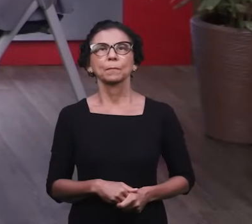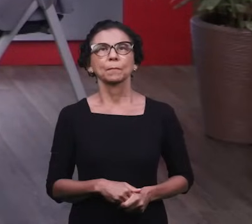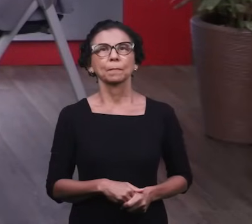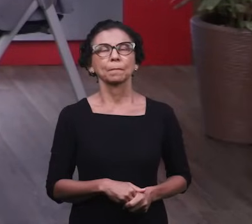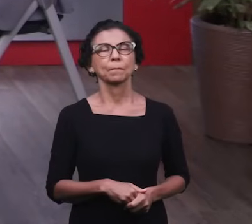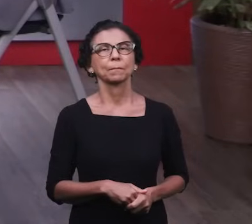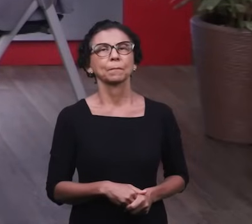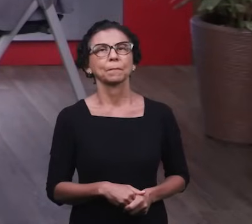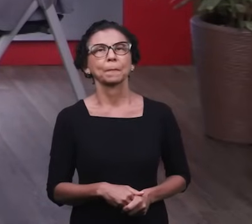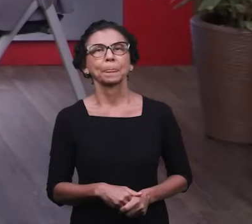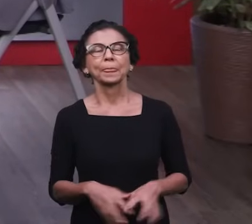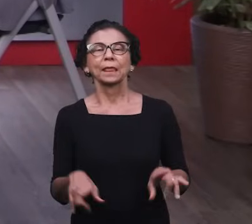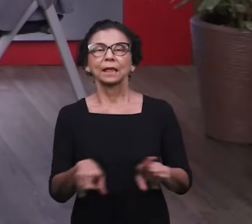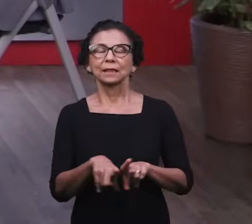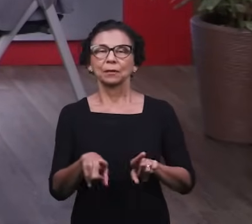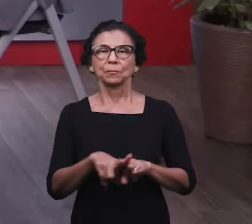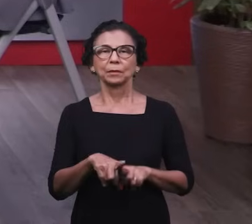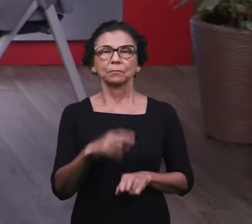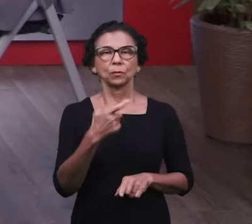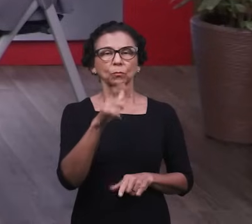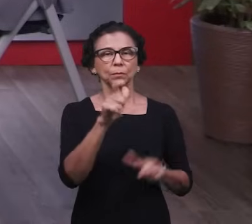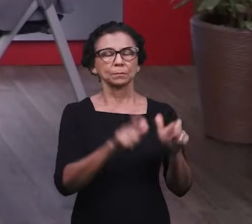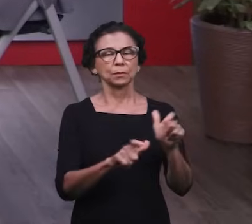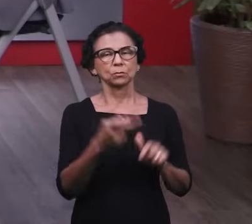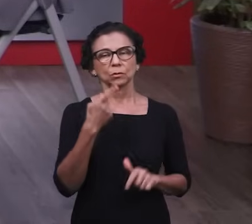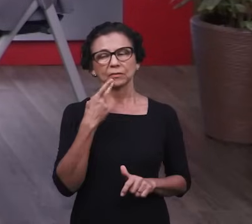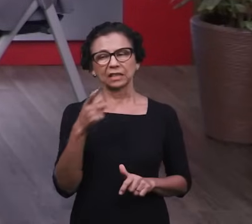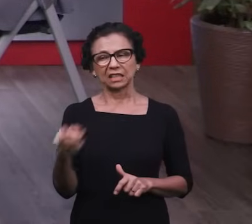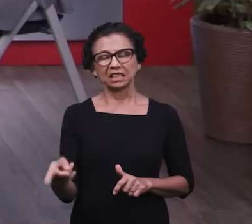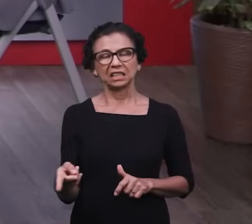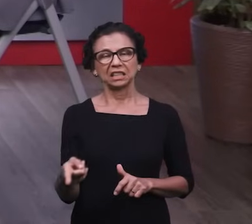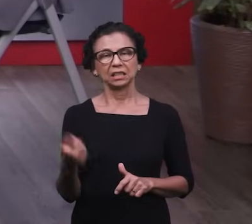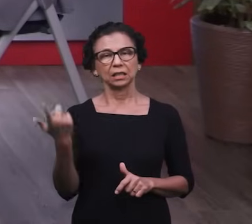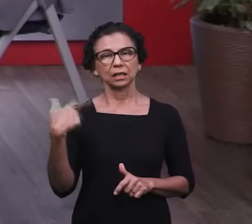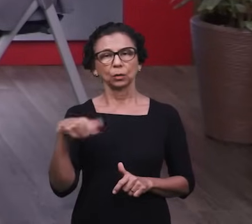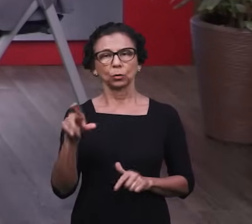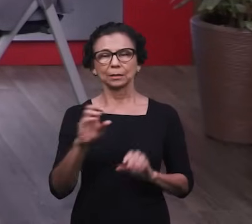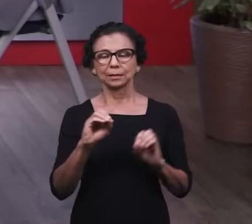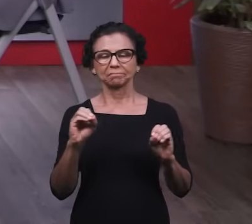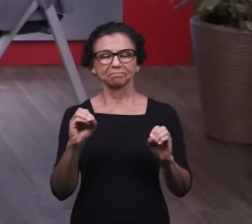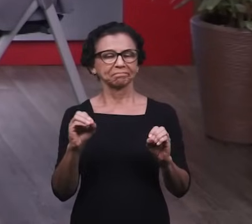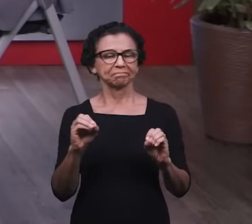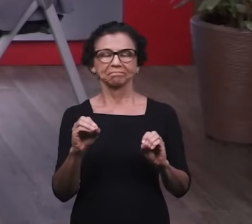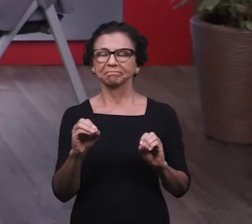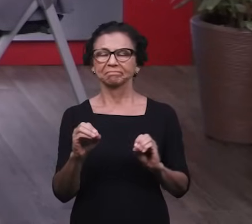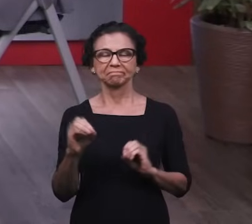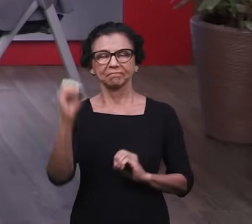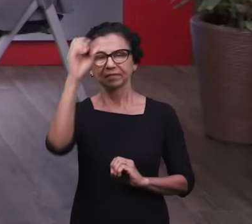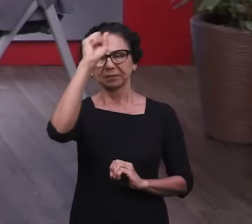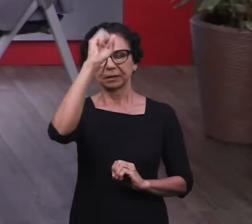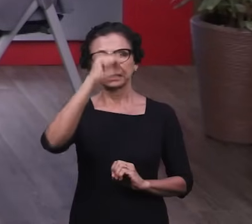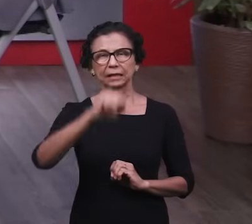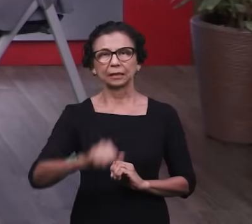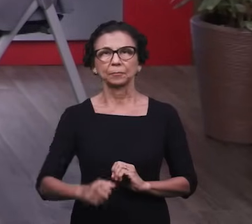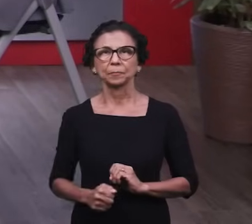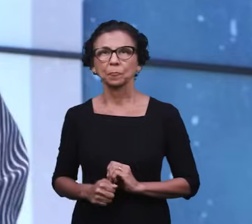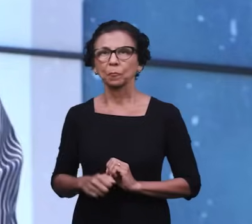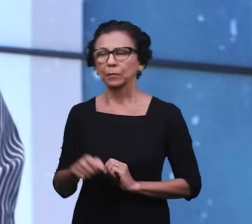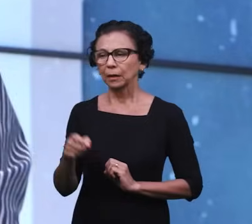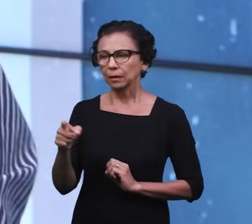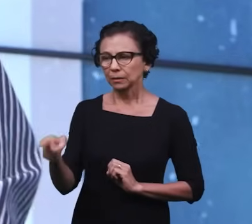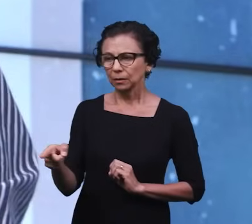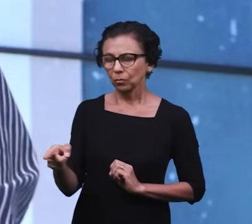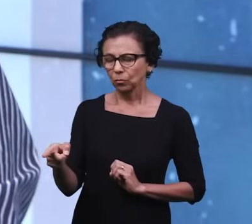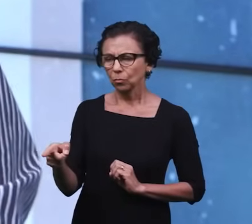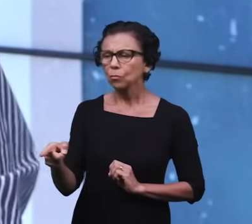aprender. Eu falo assim, as crianças, quando não tem nenhum atraso, a principal ferramenta de aprendizado é a imitação. Então,